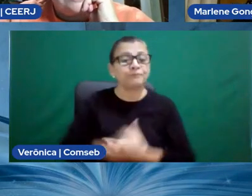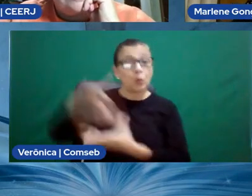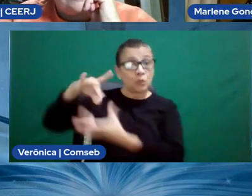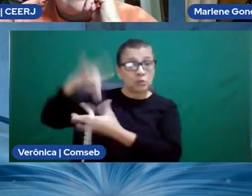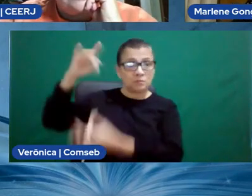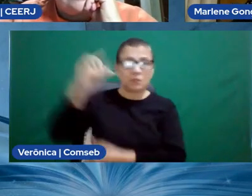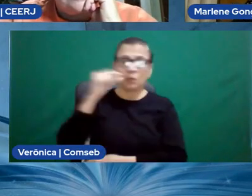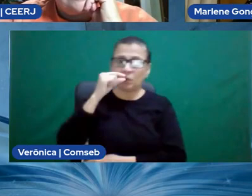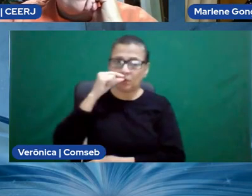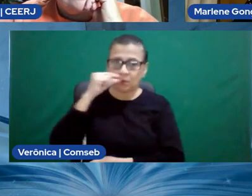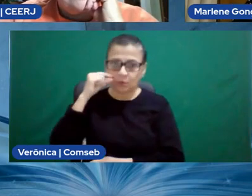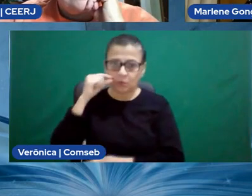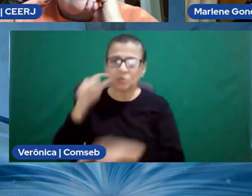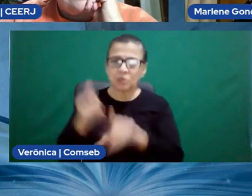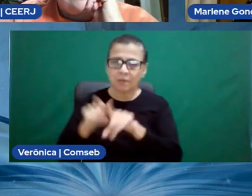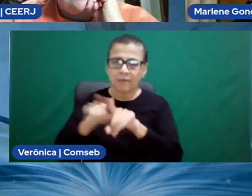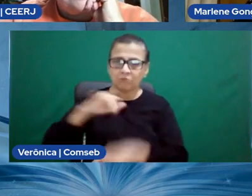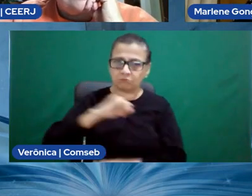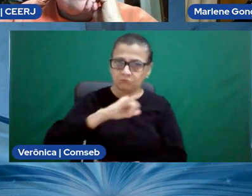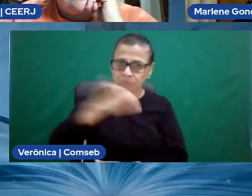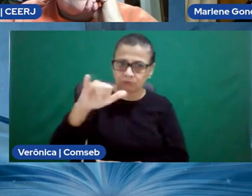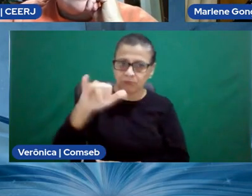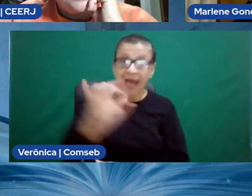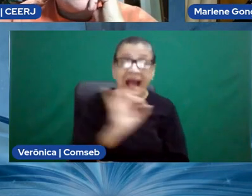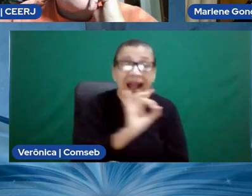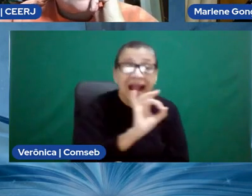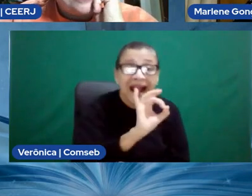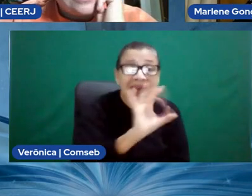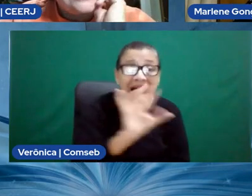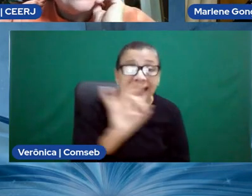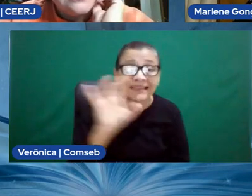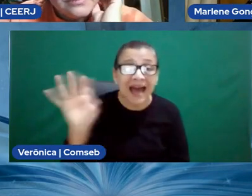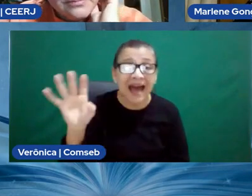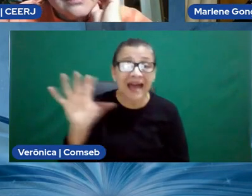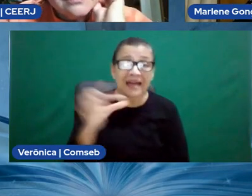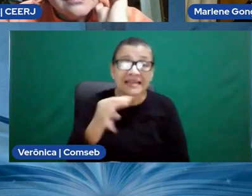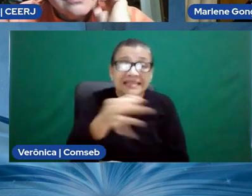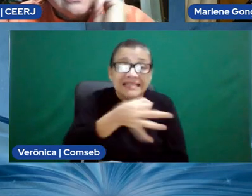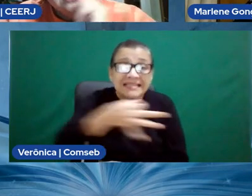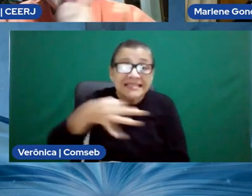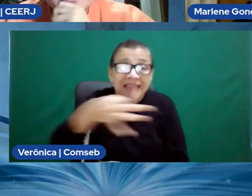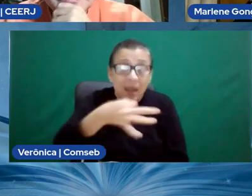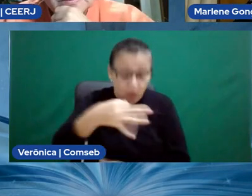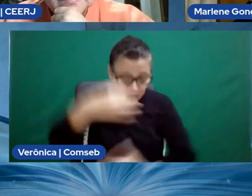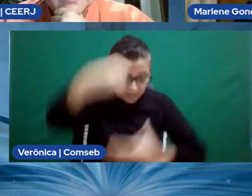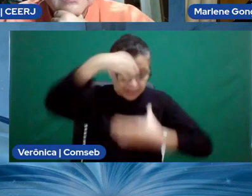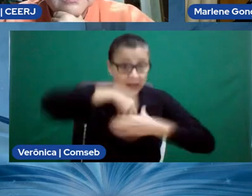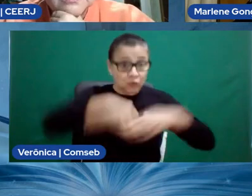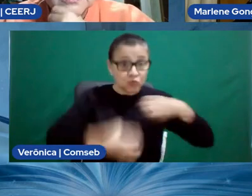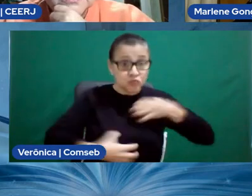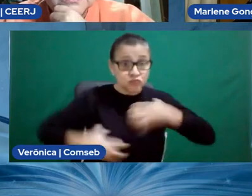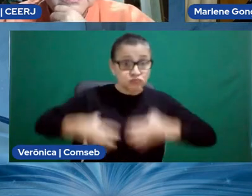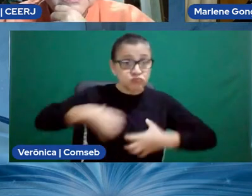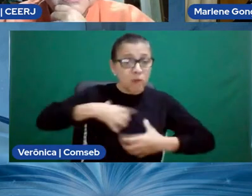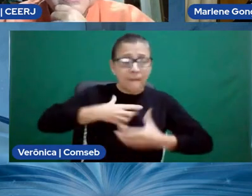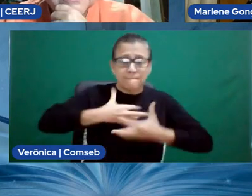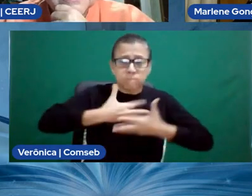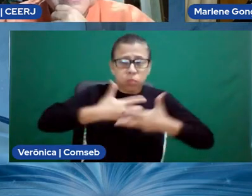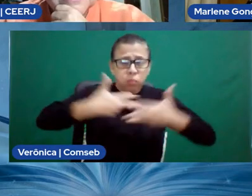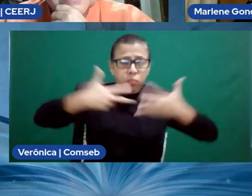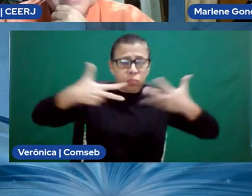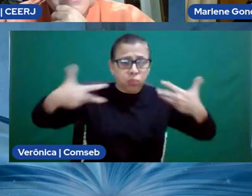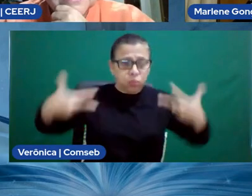em dizer que cada célula do nosso organismo, cada célula, nós temos bilhões de células, é